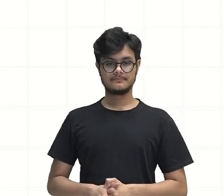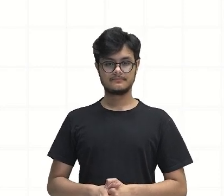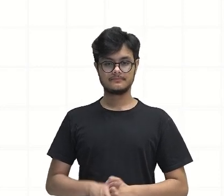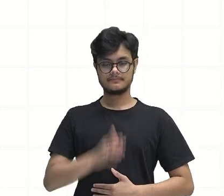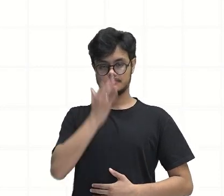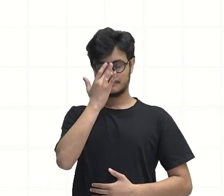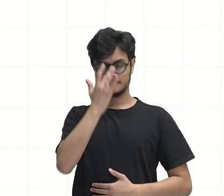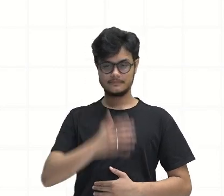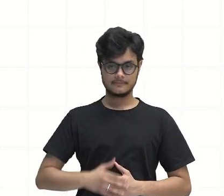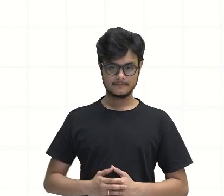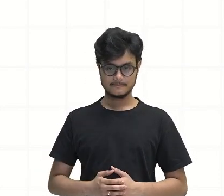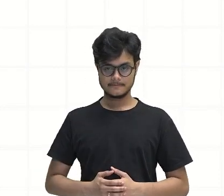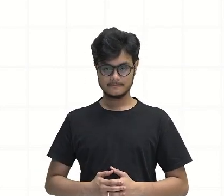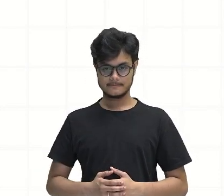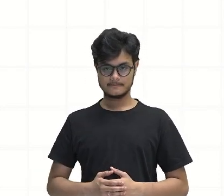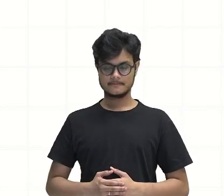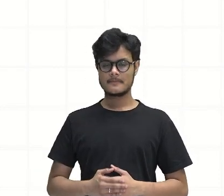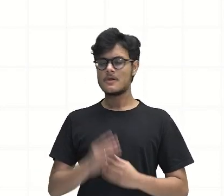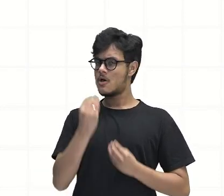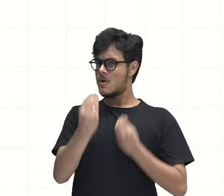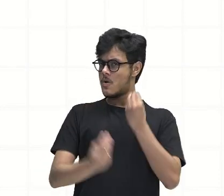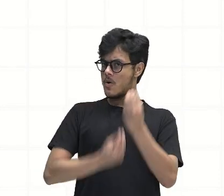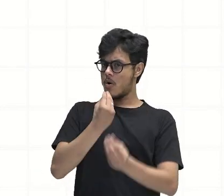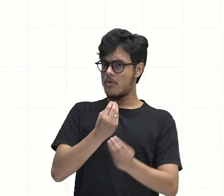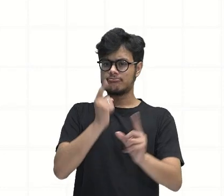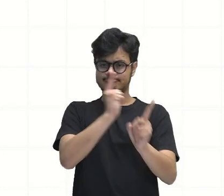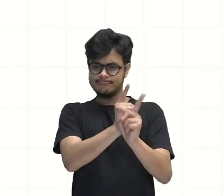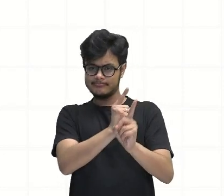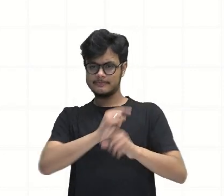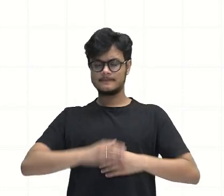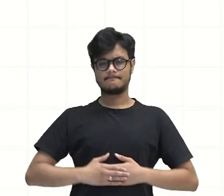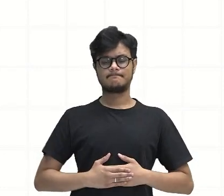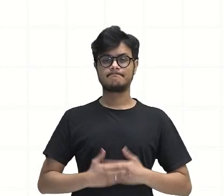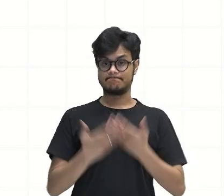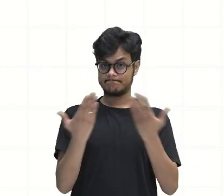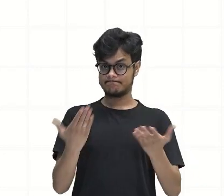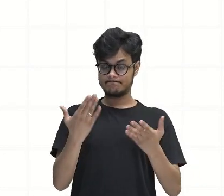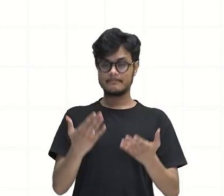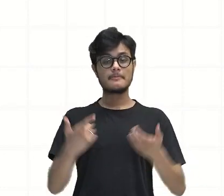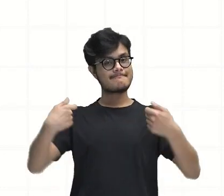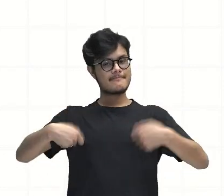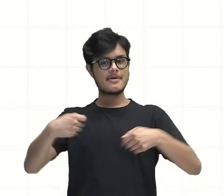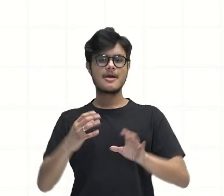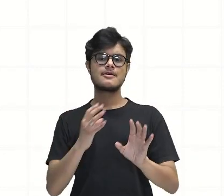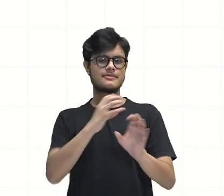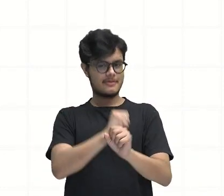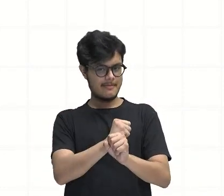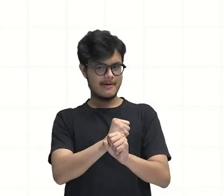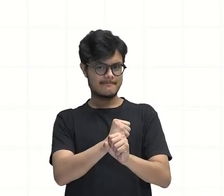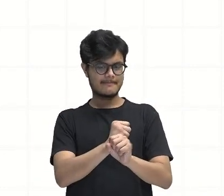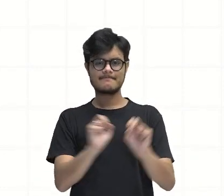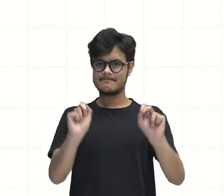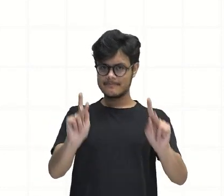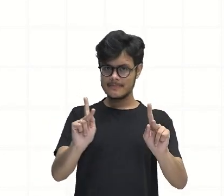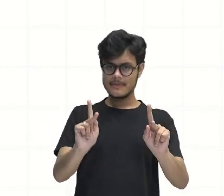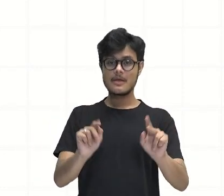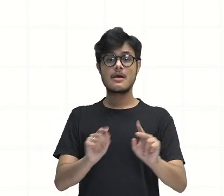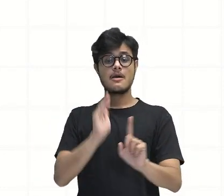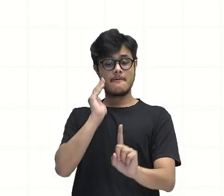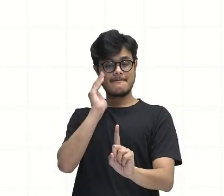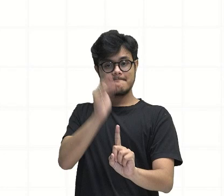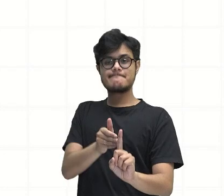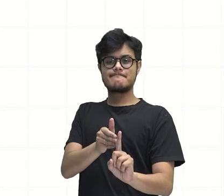ônibus. Tudo bem? Como eu faço para determinar isso? Para determinar essa parada, né, o ponto, a localização